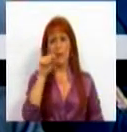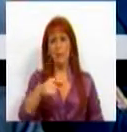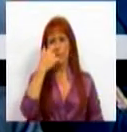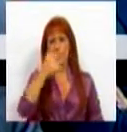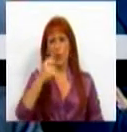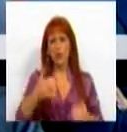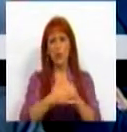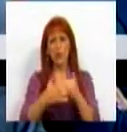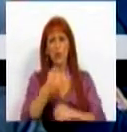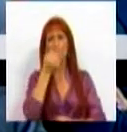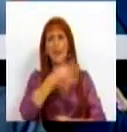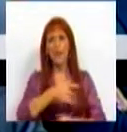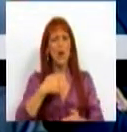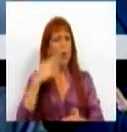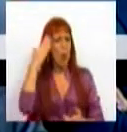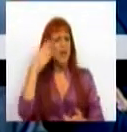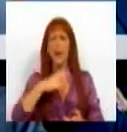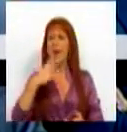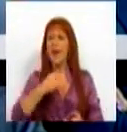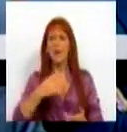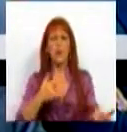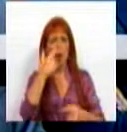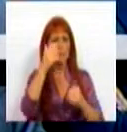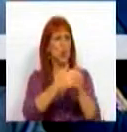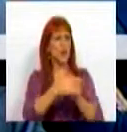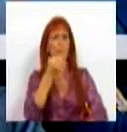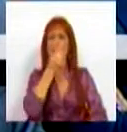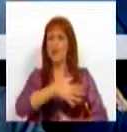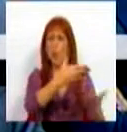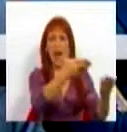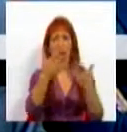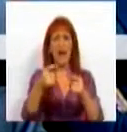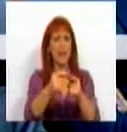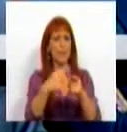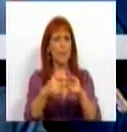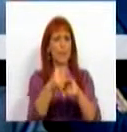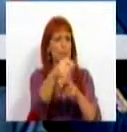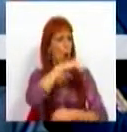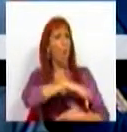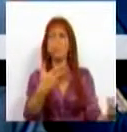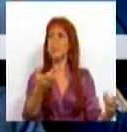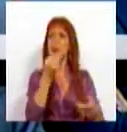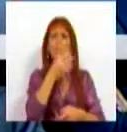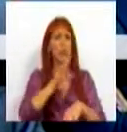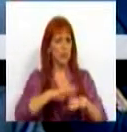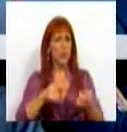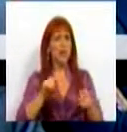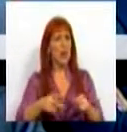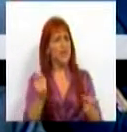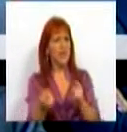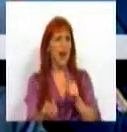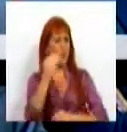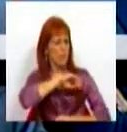idosos. Penso que ninguém acredita que os idosos que perderam esta prestação o perderam porque passaram a ter